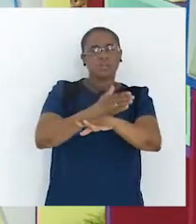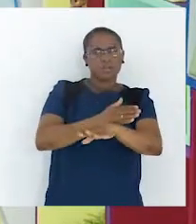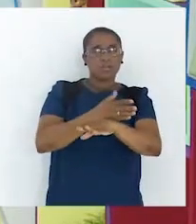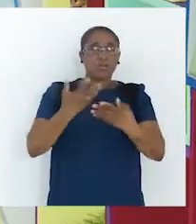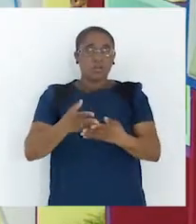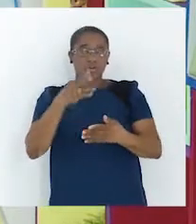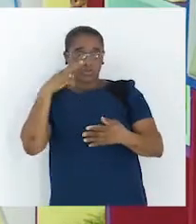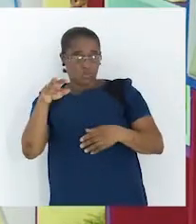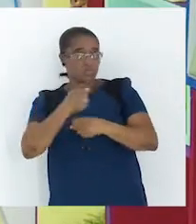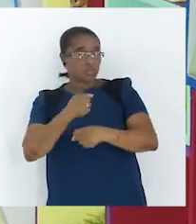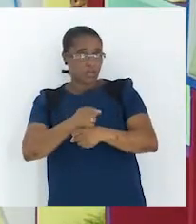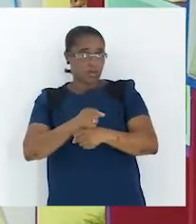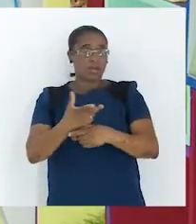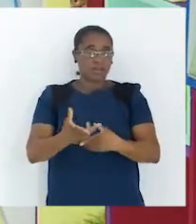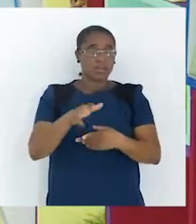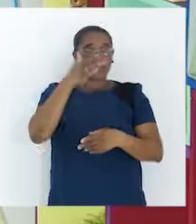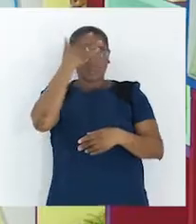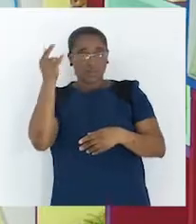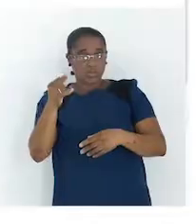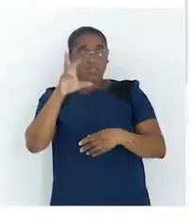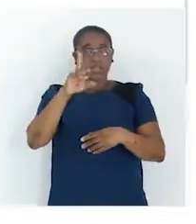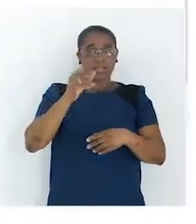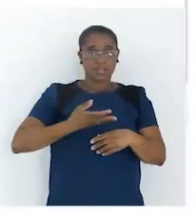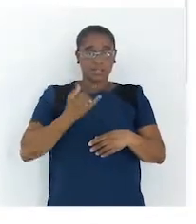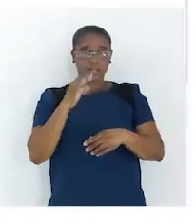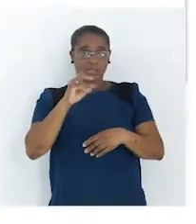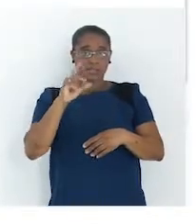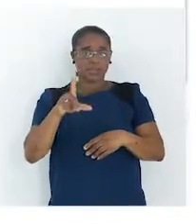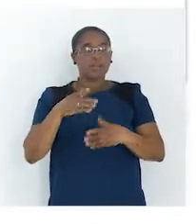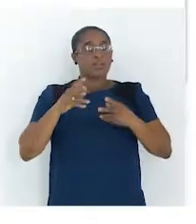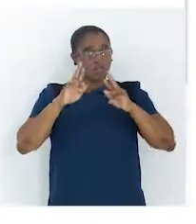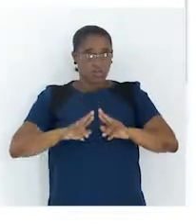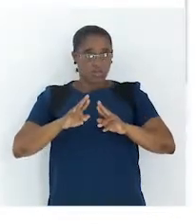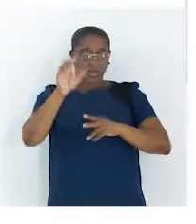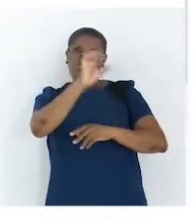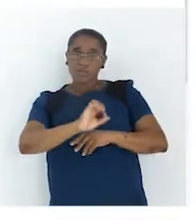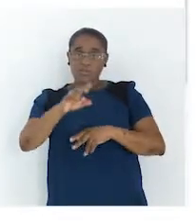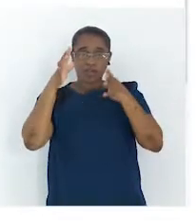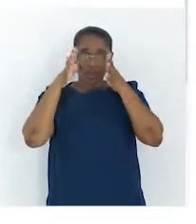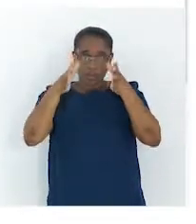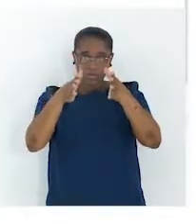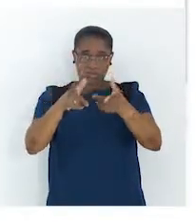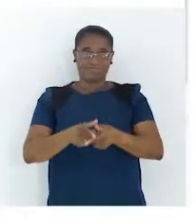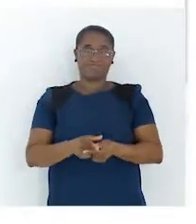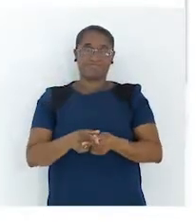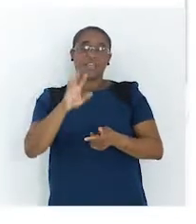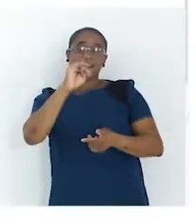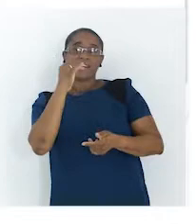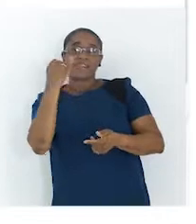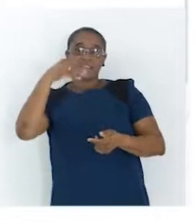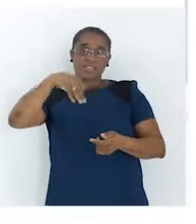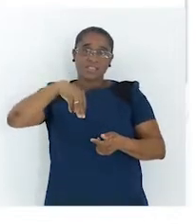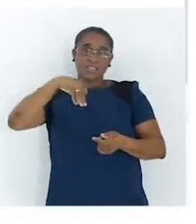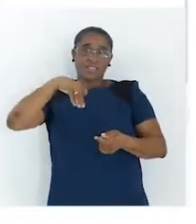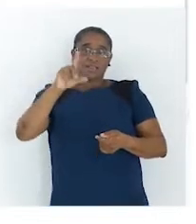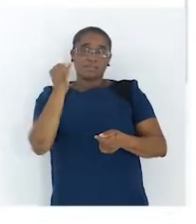R que estejam atentos ao e simplificar radicais nada mais é do